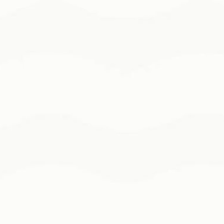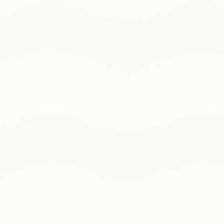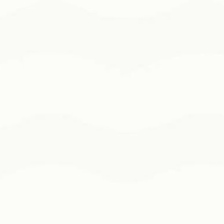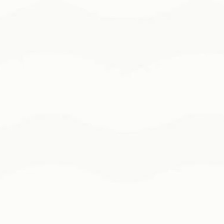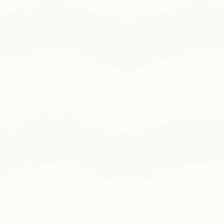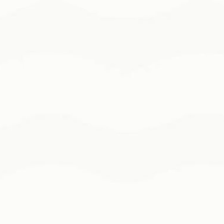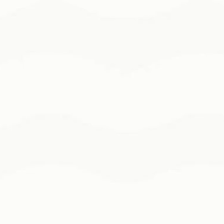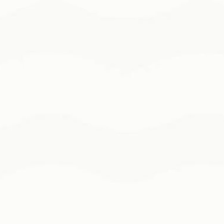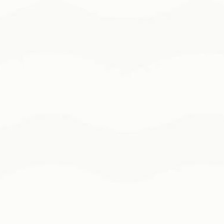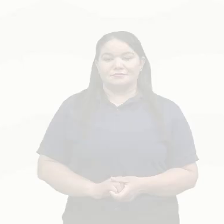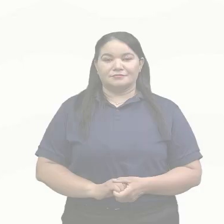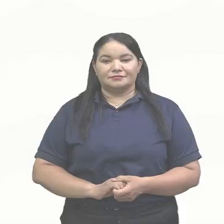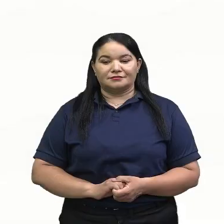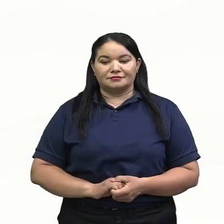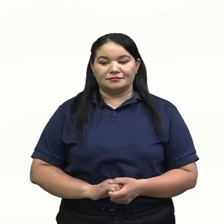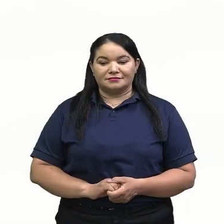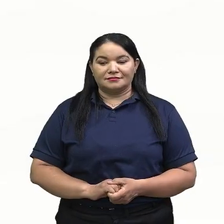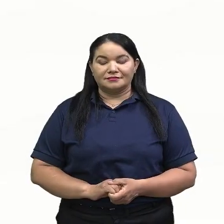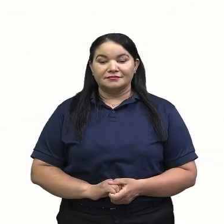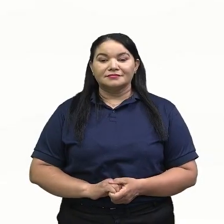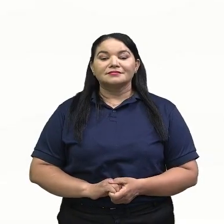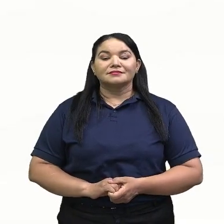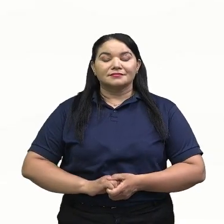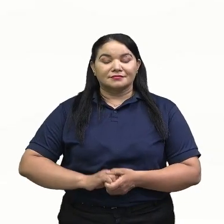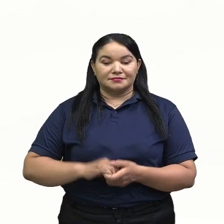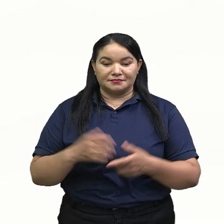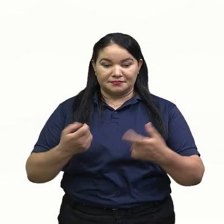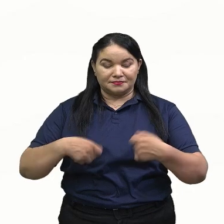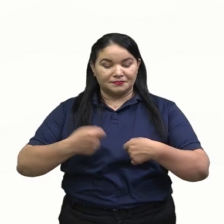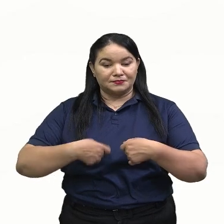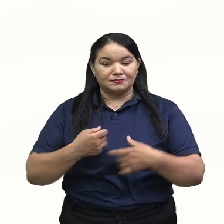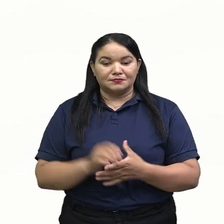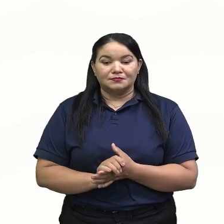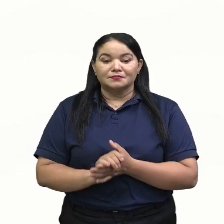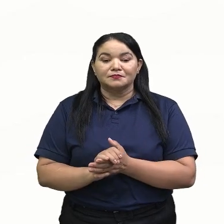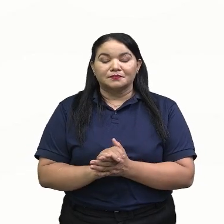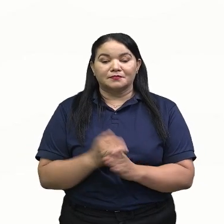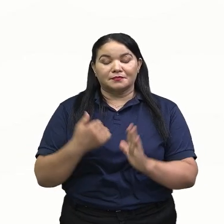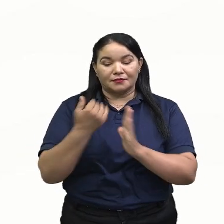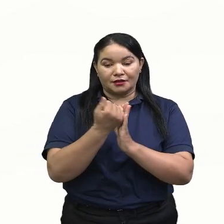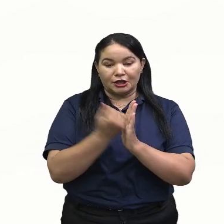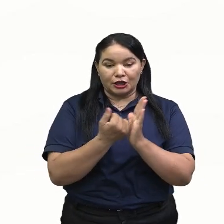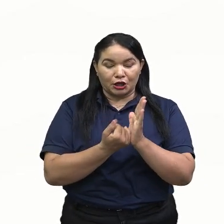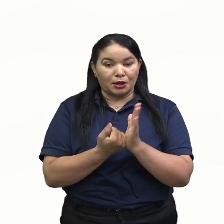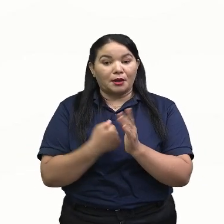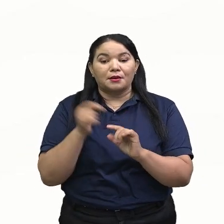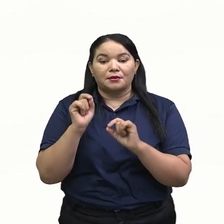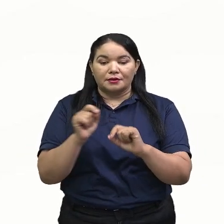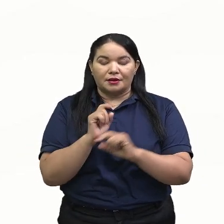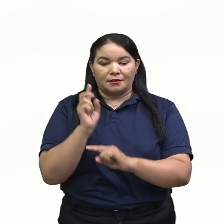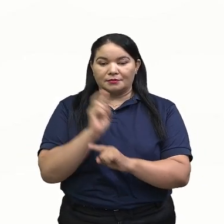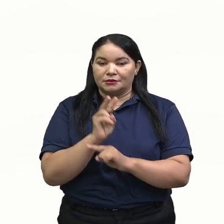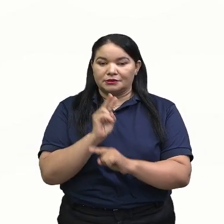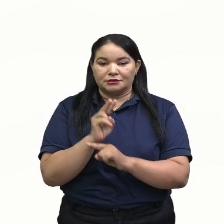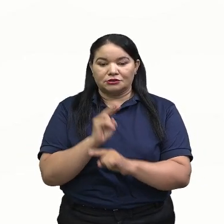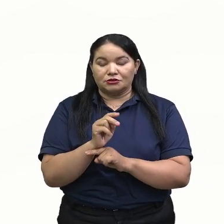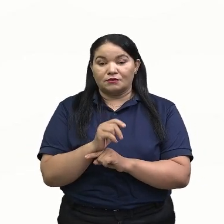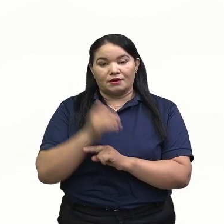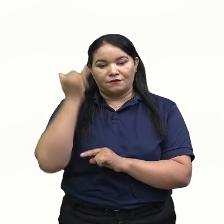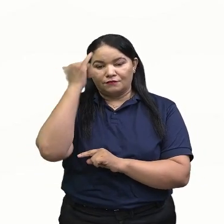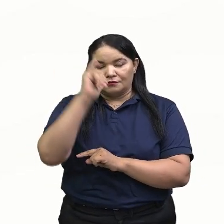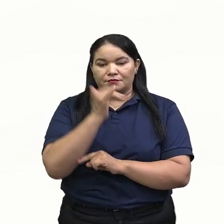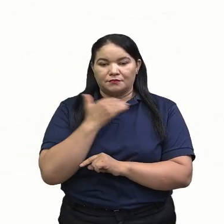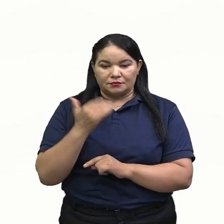leve à morte do profissional. Por isso que é chamada de medidas preventivas. Outro